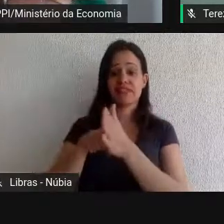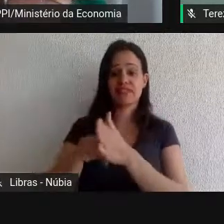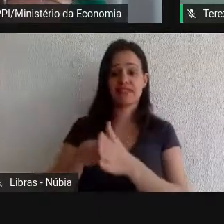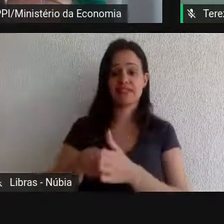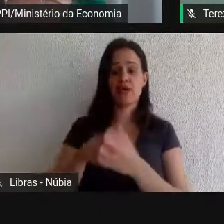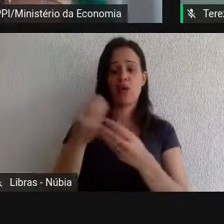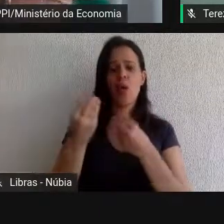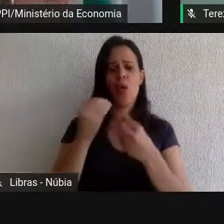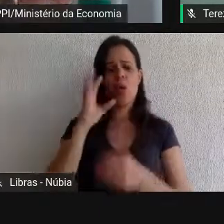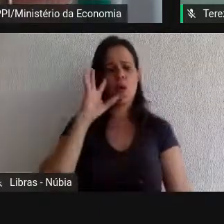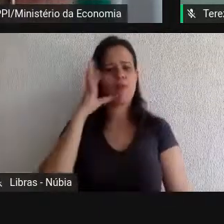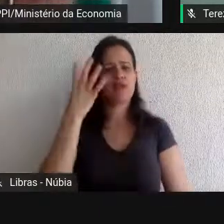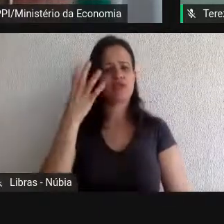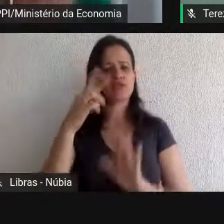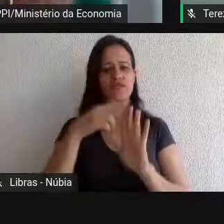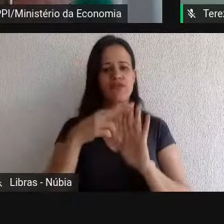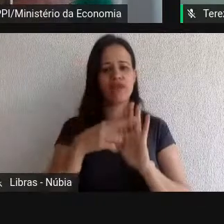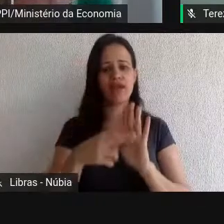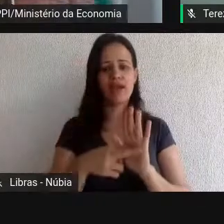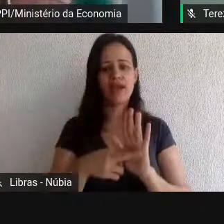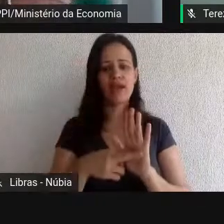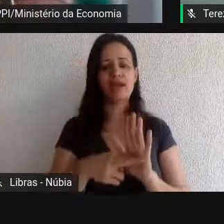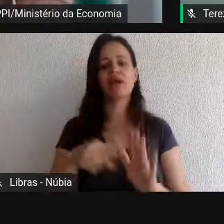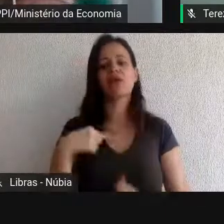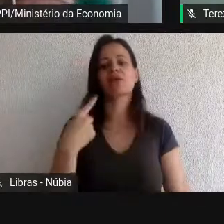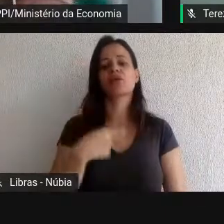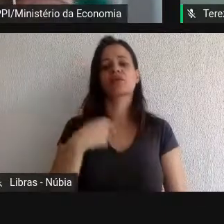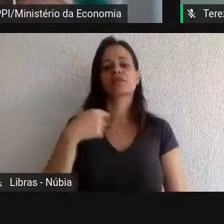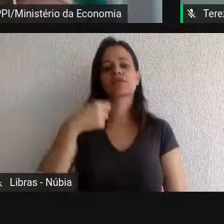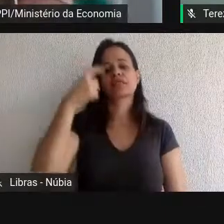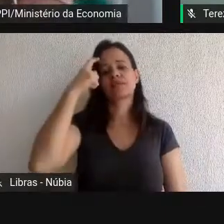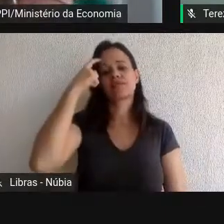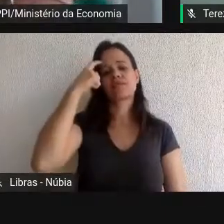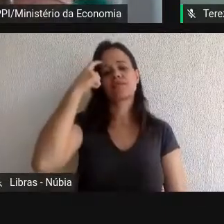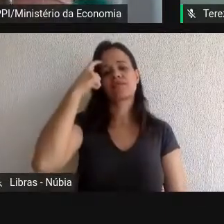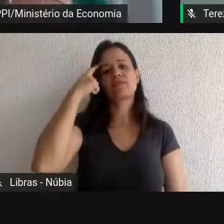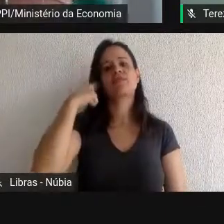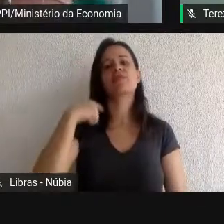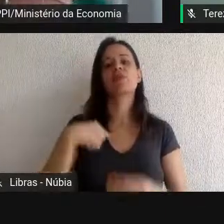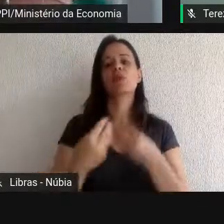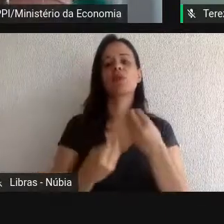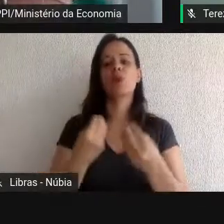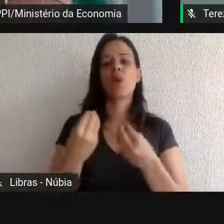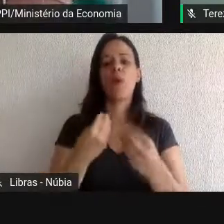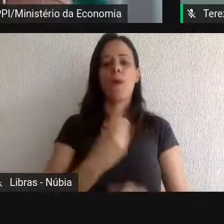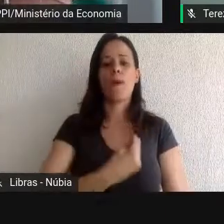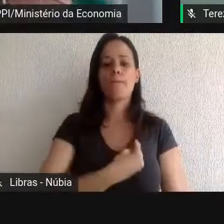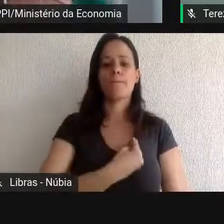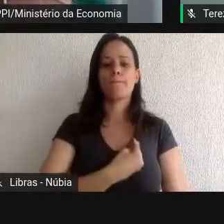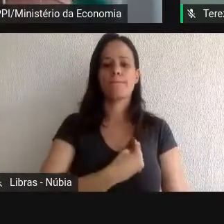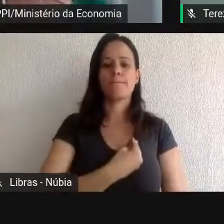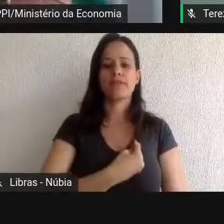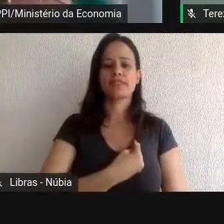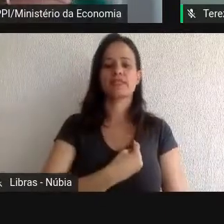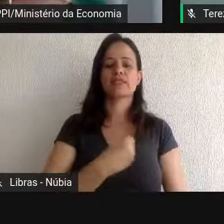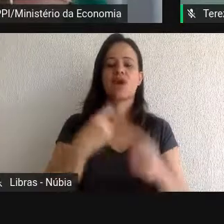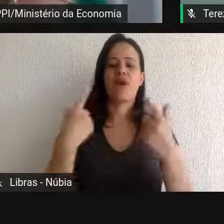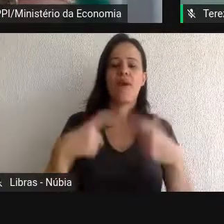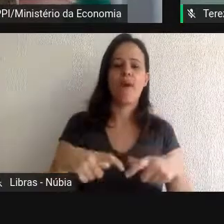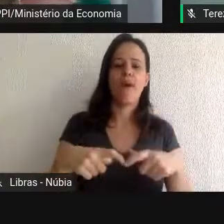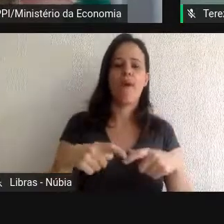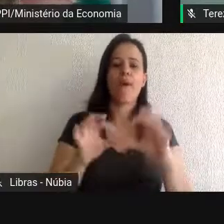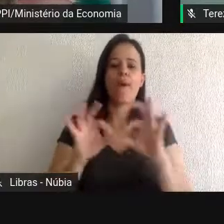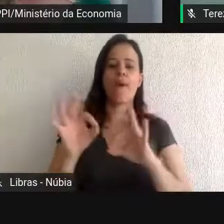da fiscalização e definição de regras, temos que ter em mente também a presença